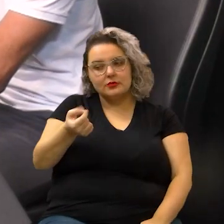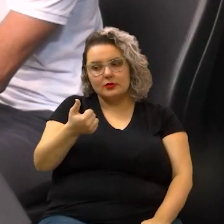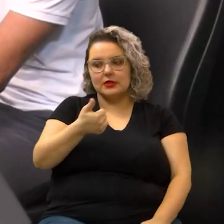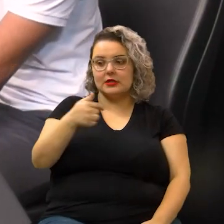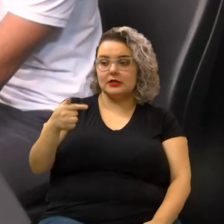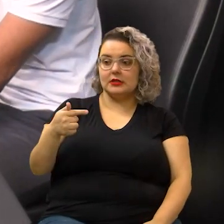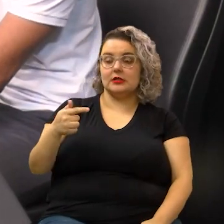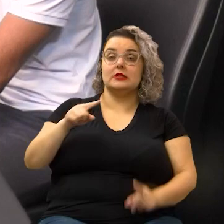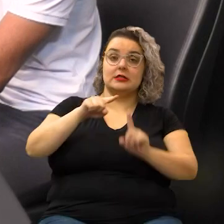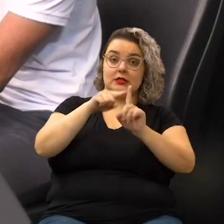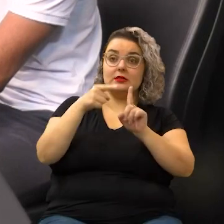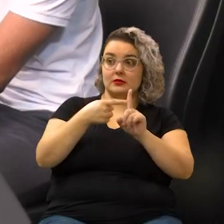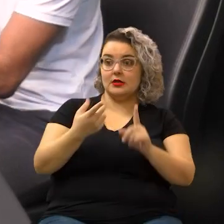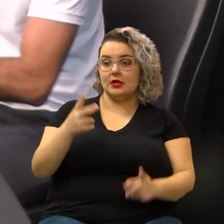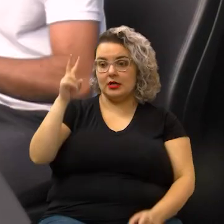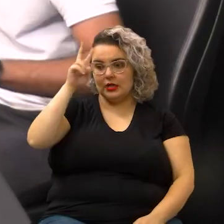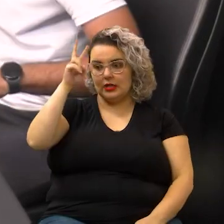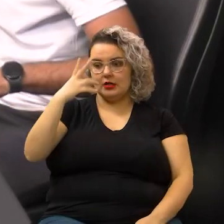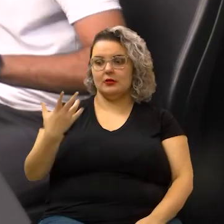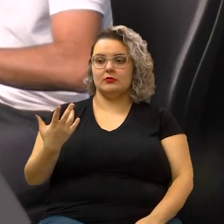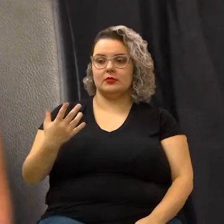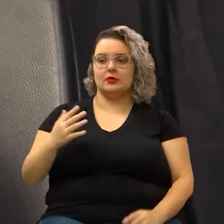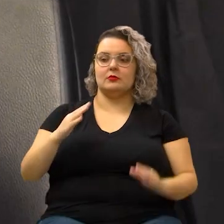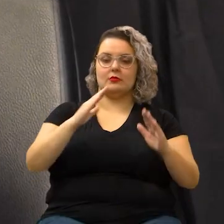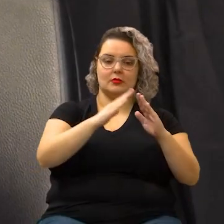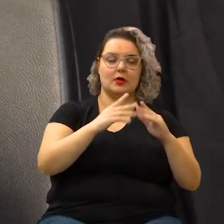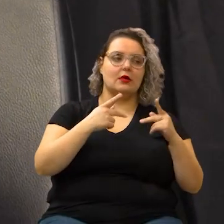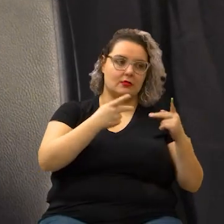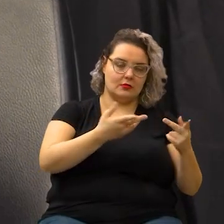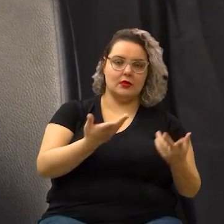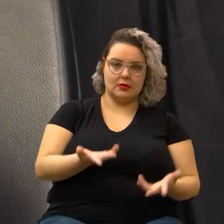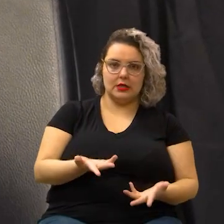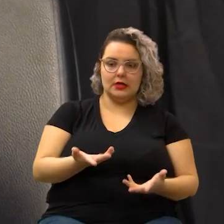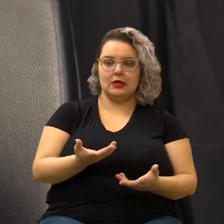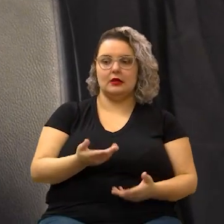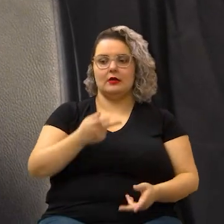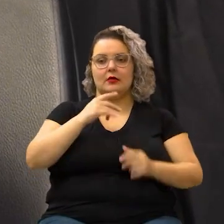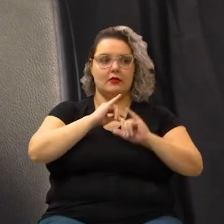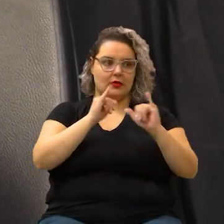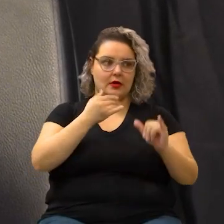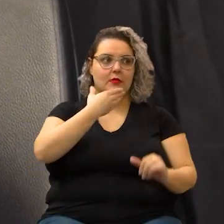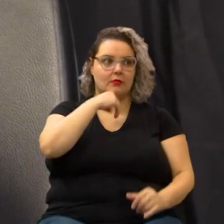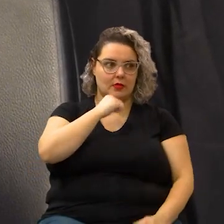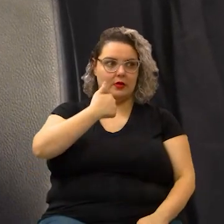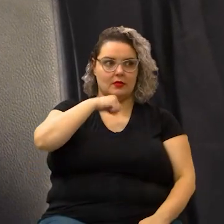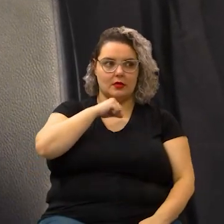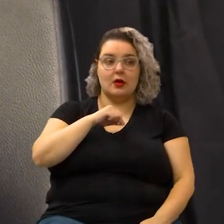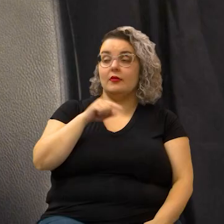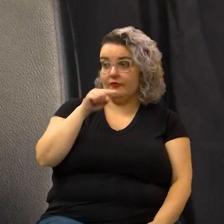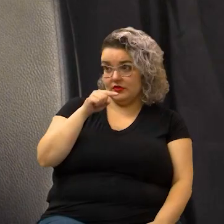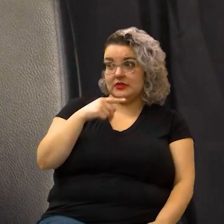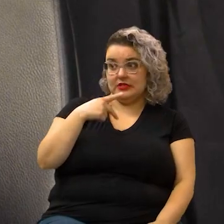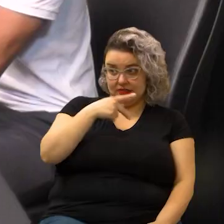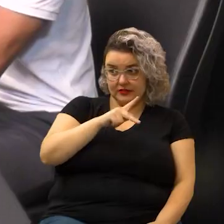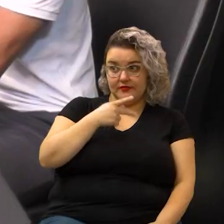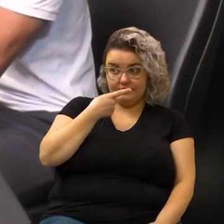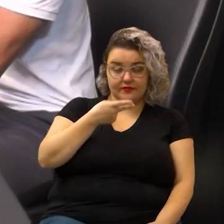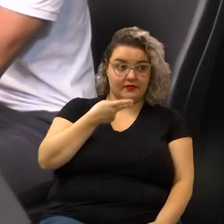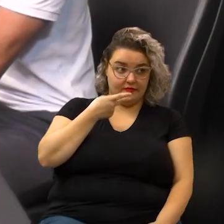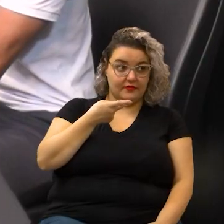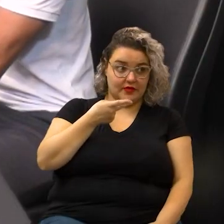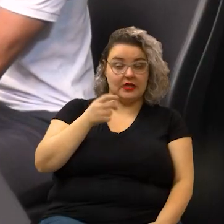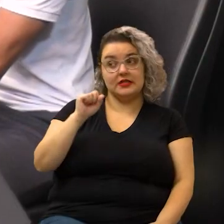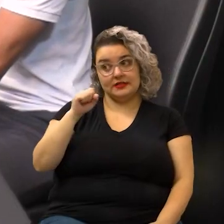Tá. E aí eu lembro que eu fui na casa dela contar pro pai dela, né? Pra mãe dela. Você que foi contar? Eu